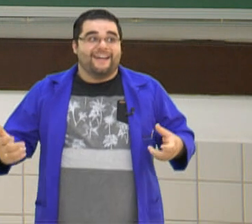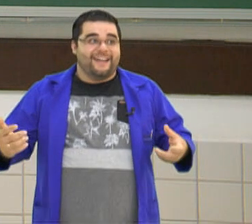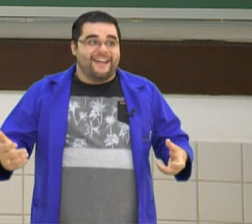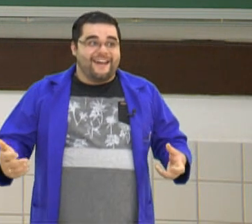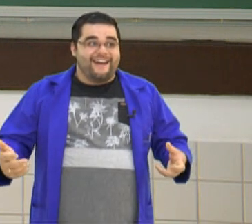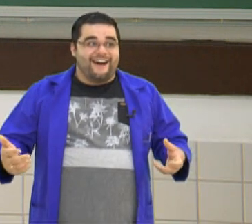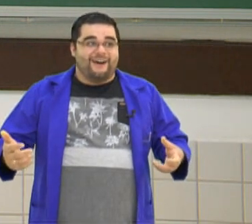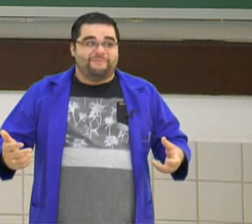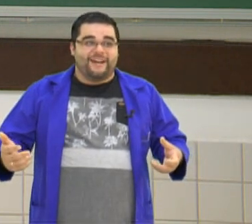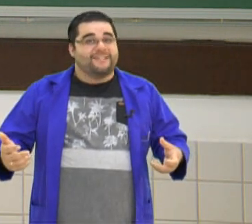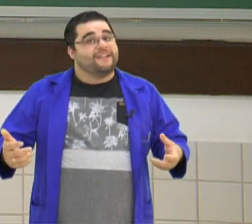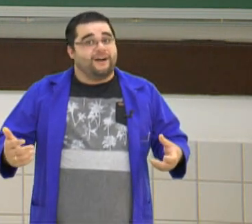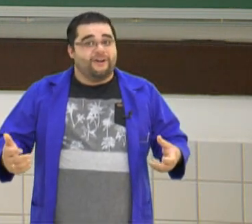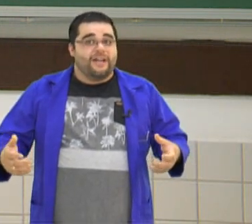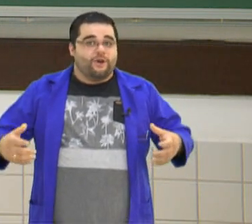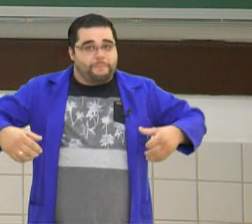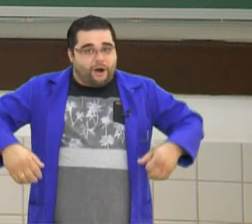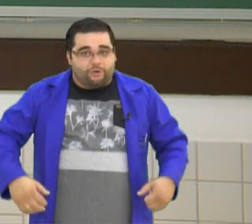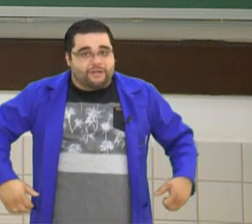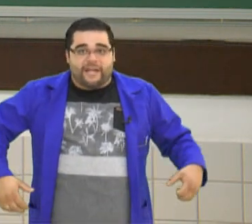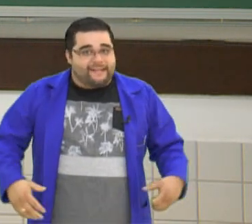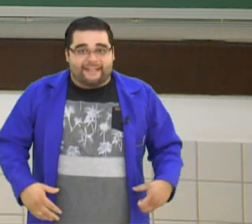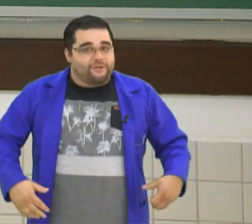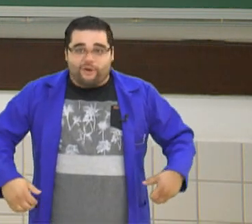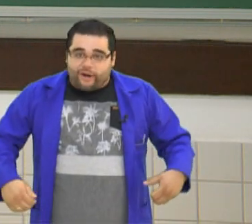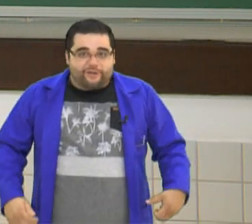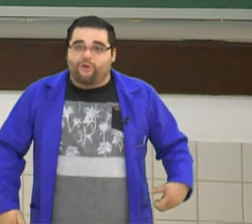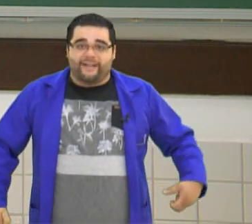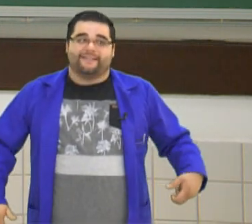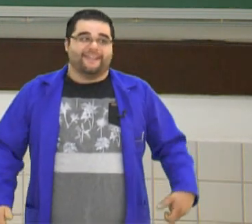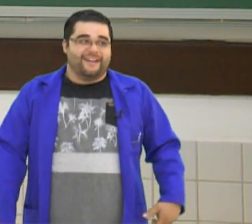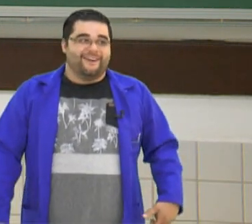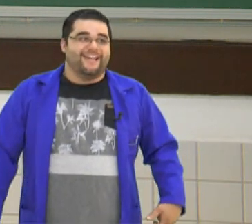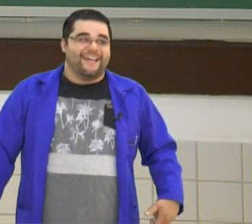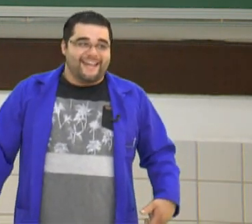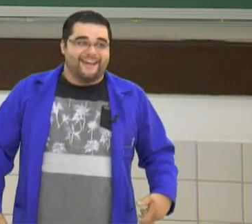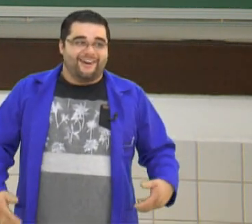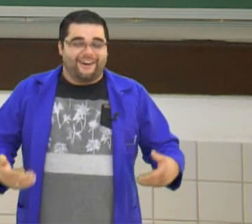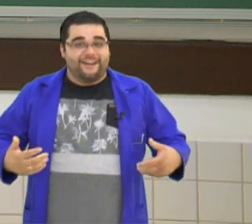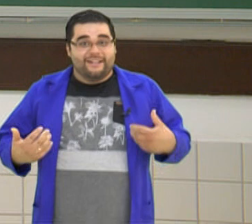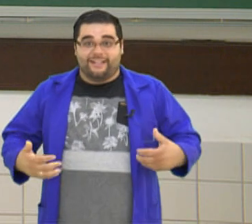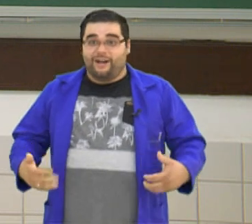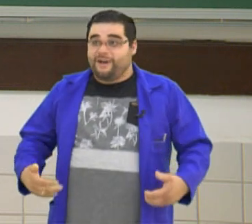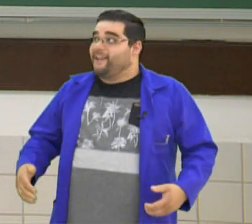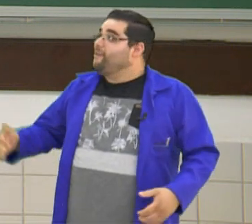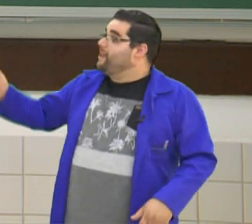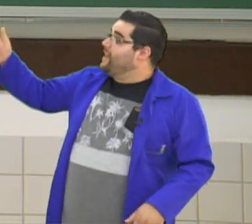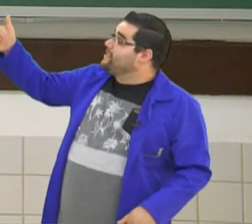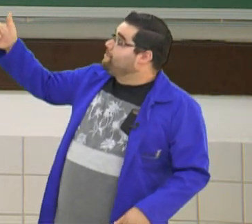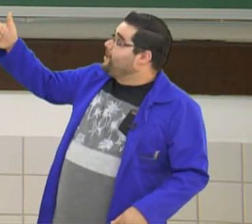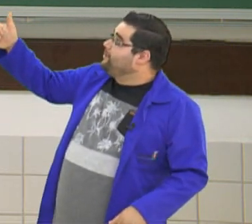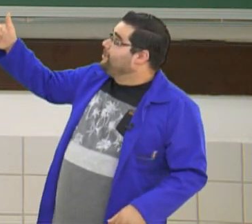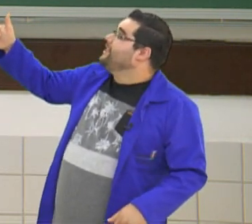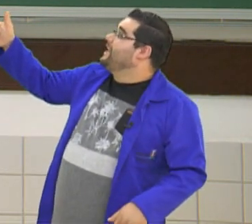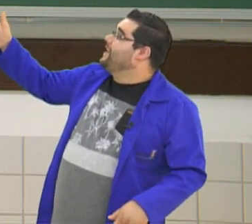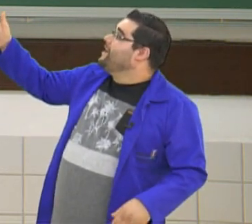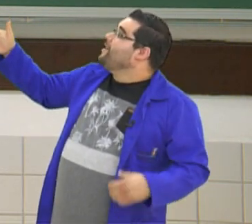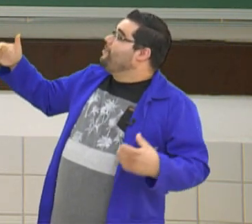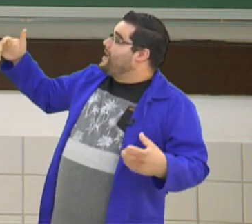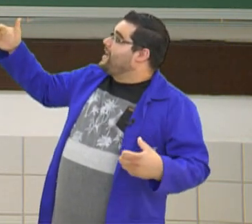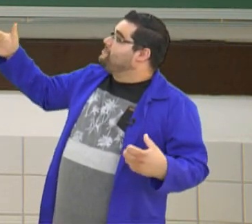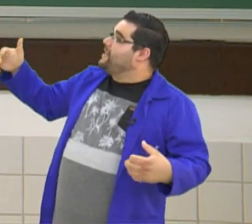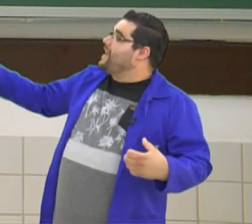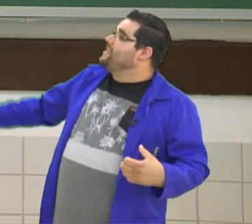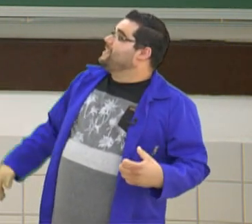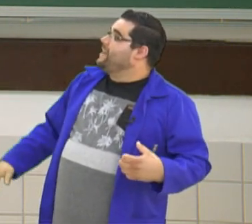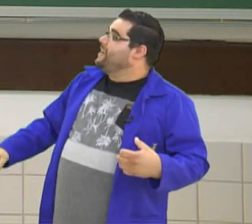tá? Rapaz, não. E o Paulo também não engordou, entendeu? Ó. Tamo aí, ó. Beleza, Paulo? E aí?